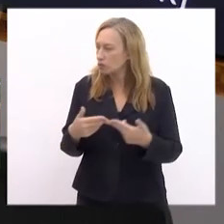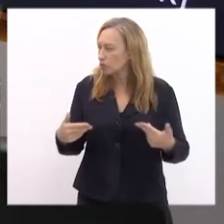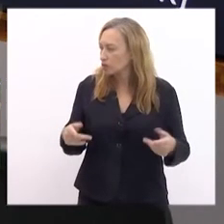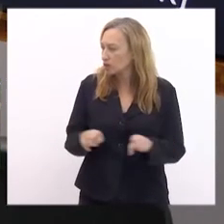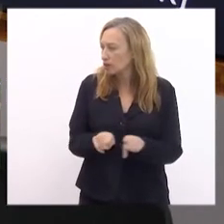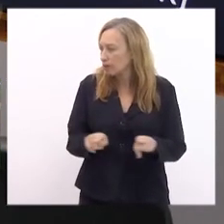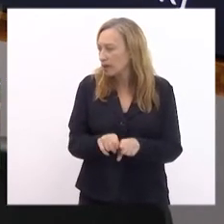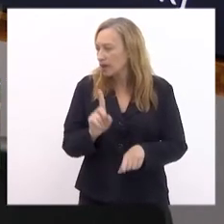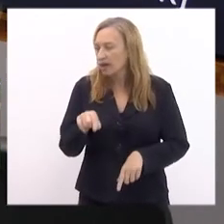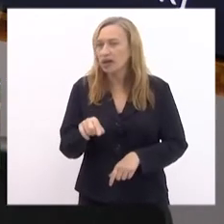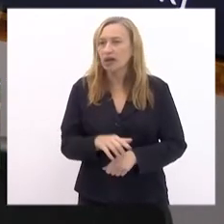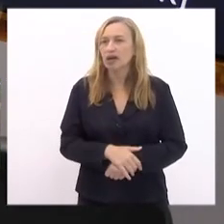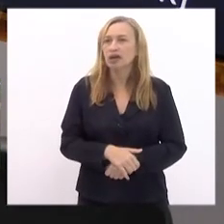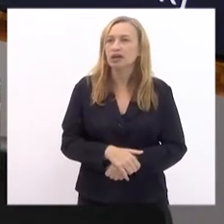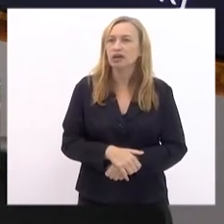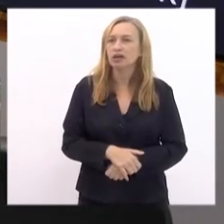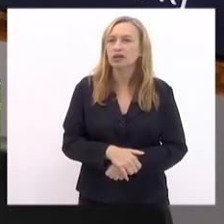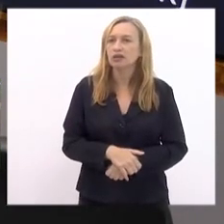é a seguinte.